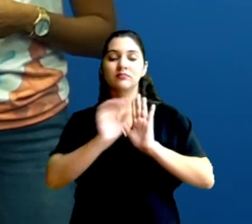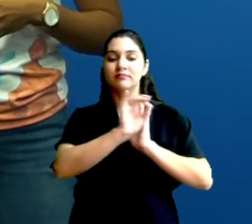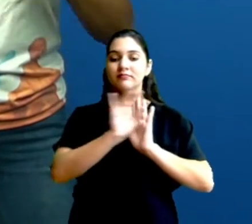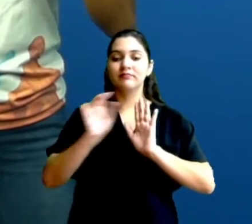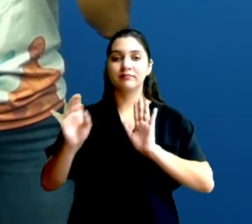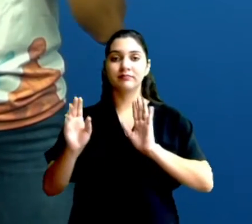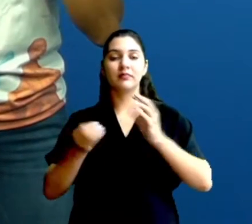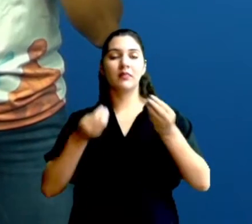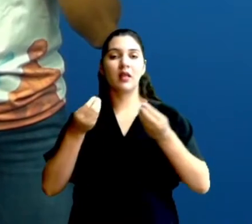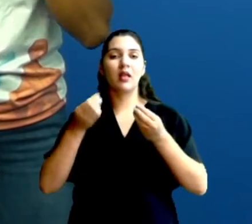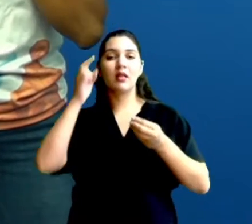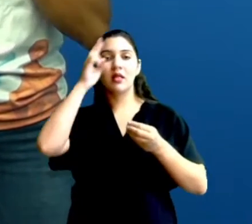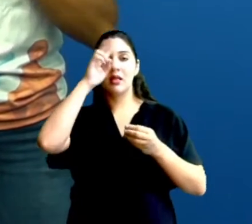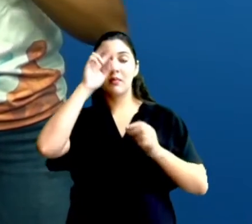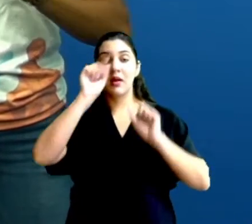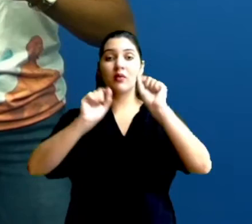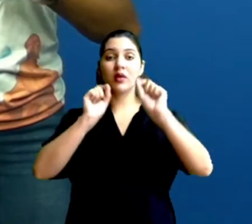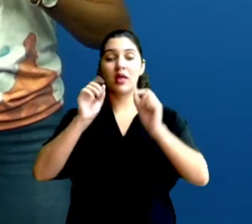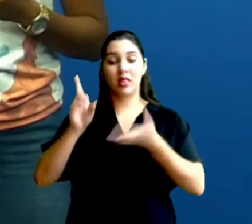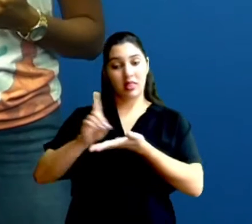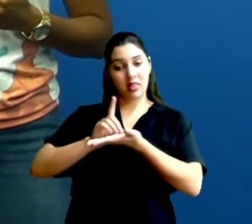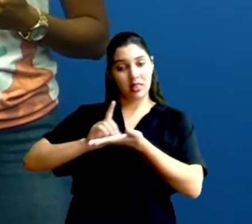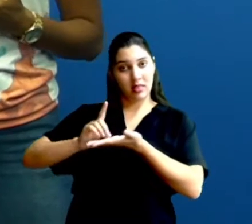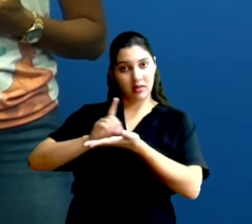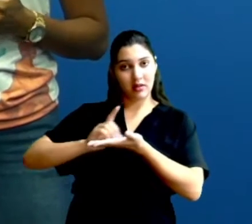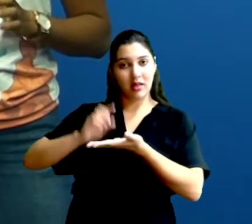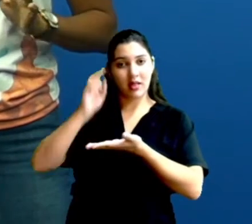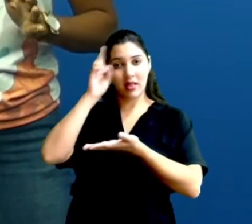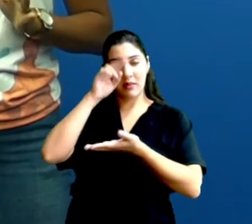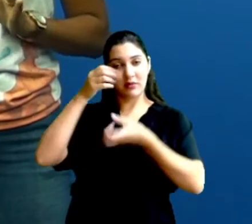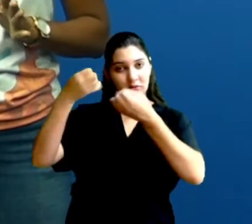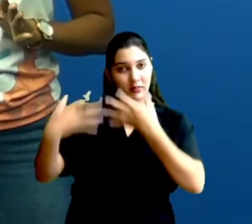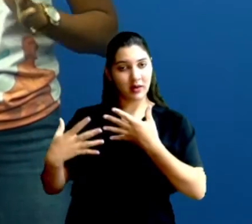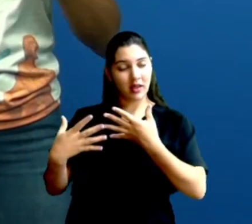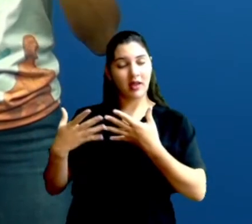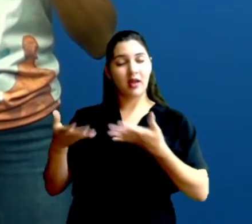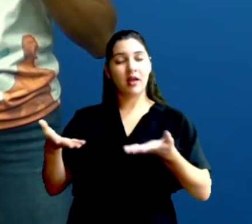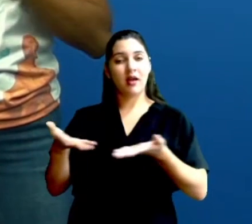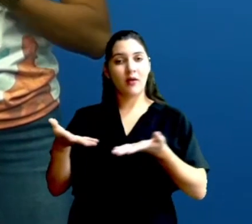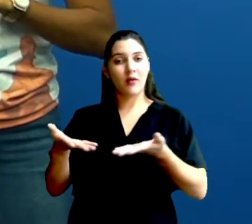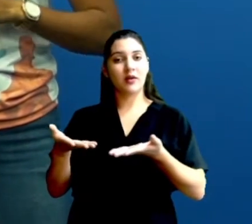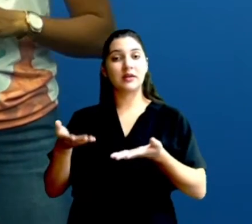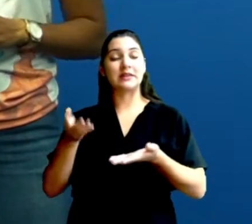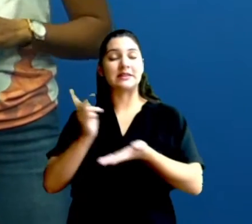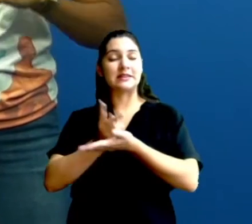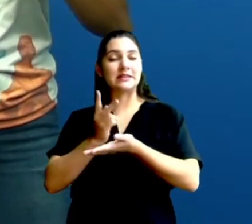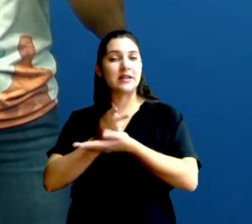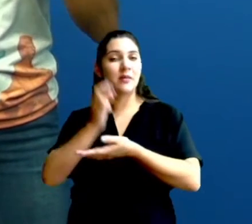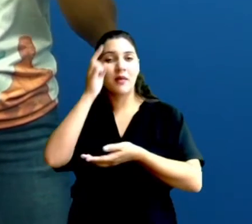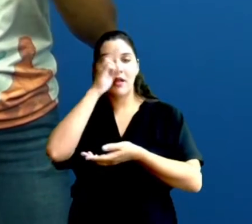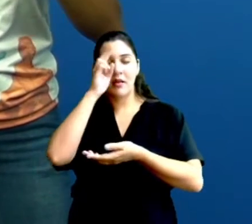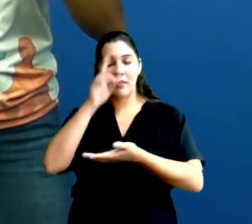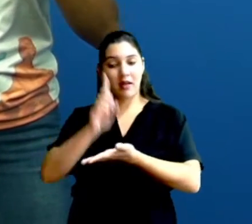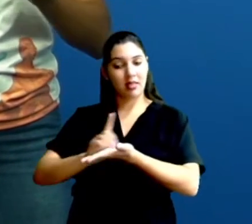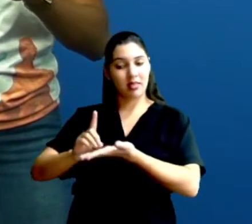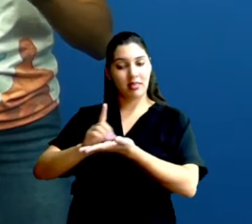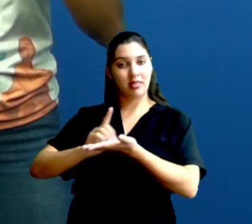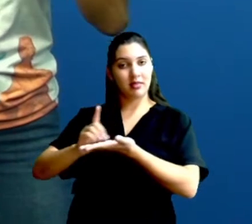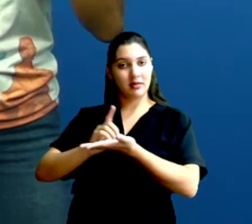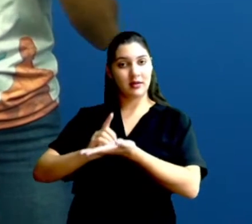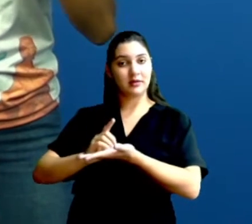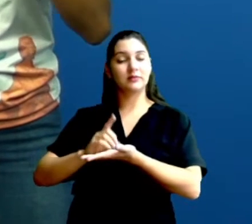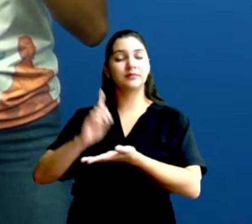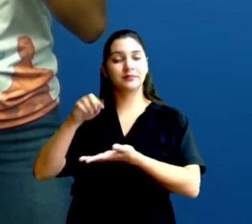cada uma, é você lembrar do dicionário. Lembra que eu falei agora há pouco que a gente vai precisar sempre lembrar dessa ferramenta? É isso